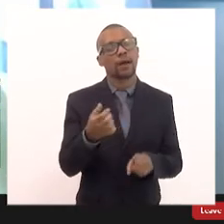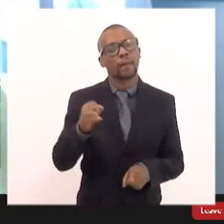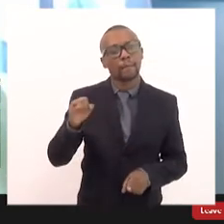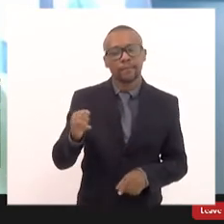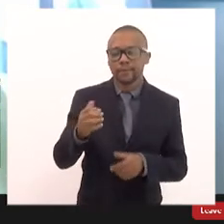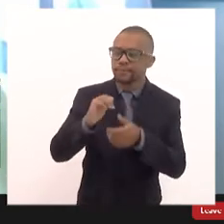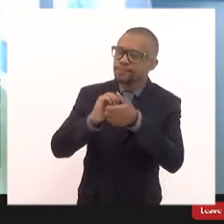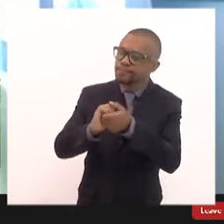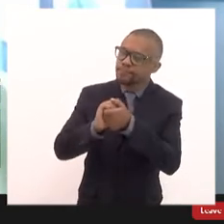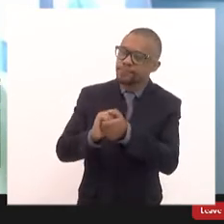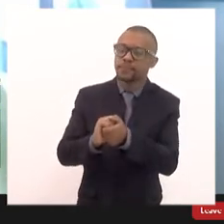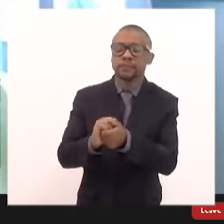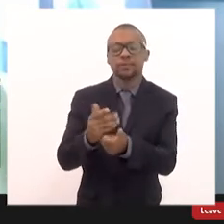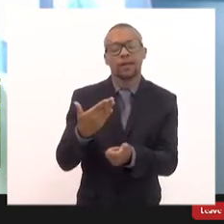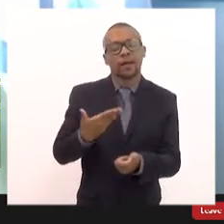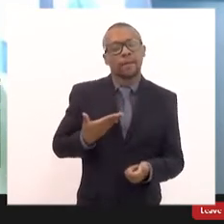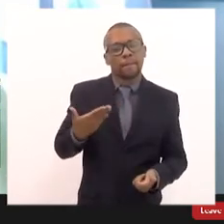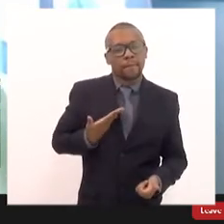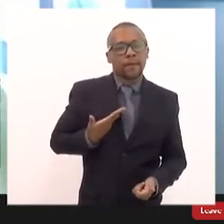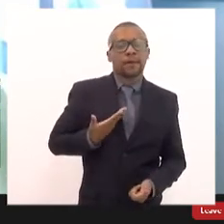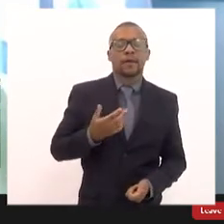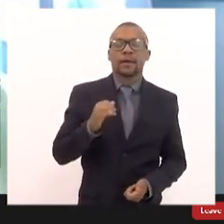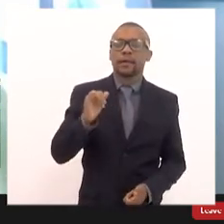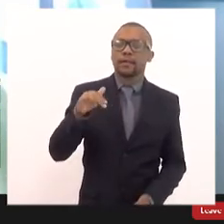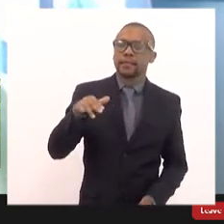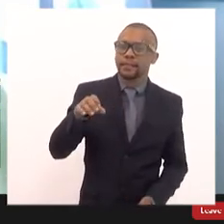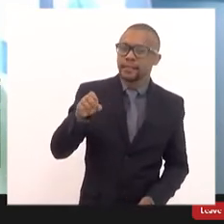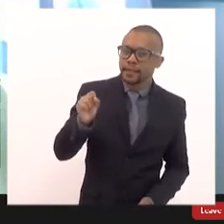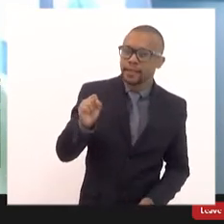Inês Pandeló, todas as dirigentes